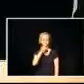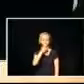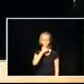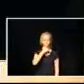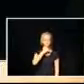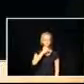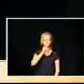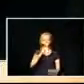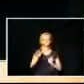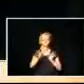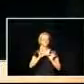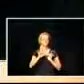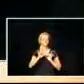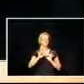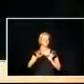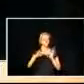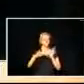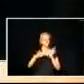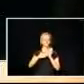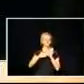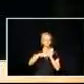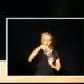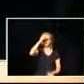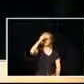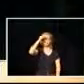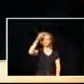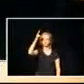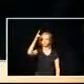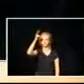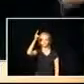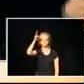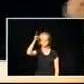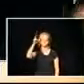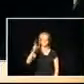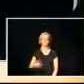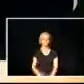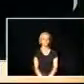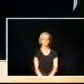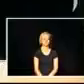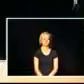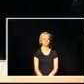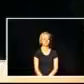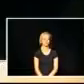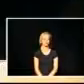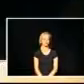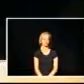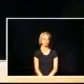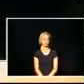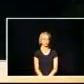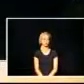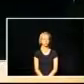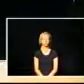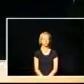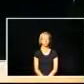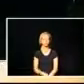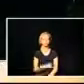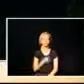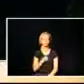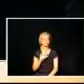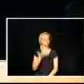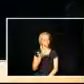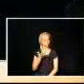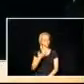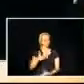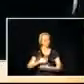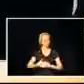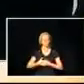Porque a prefeitura estava questionando uma série de informações. Então, vereador, quero agradecer a Vossa Excelência.